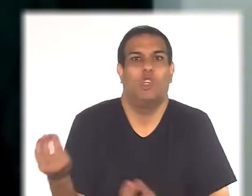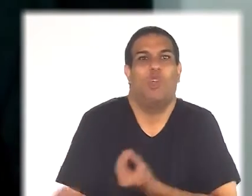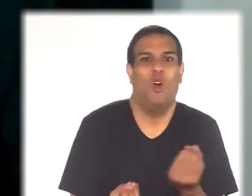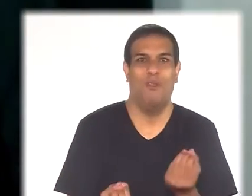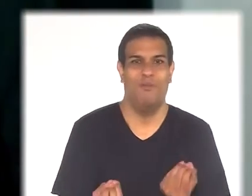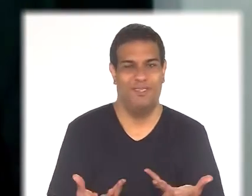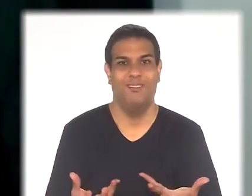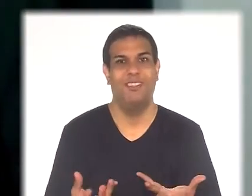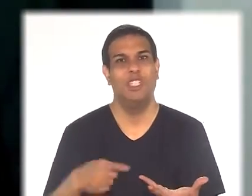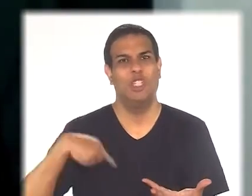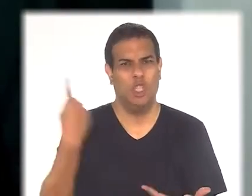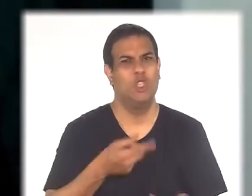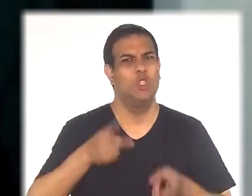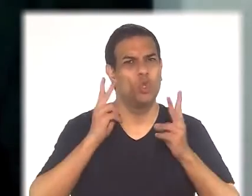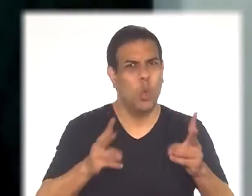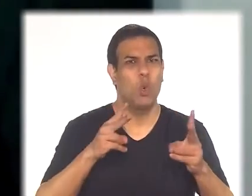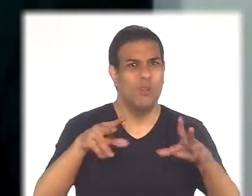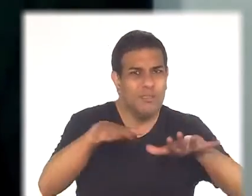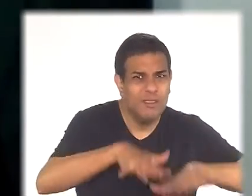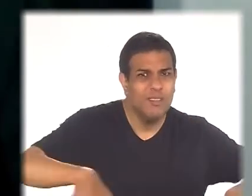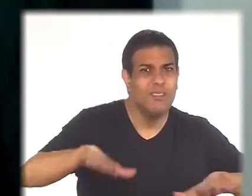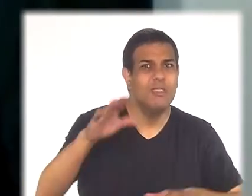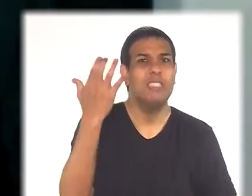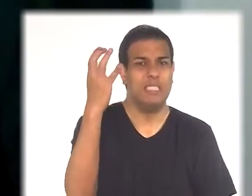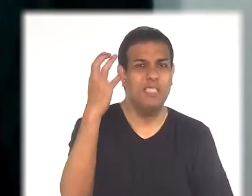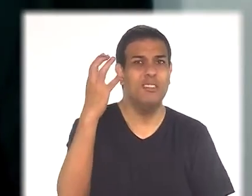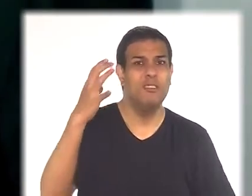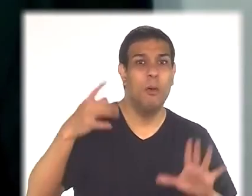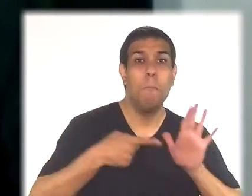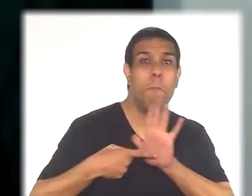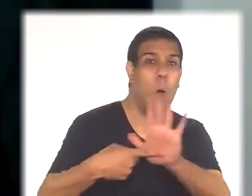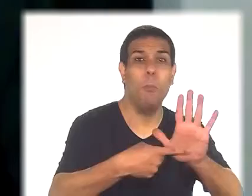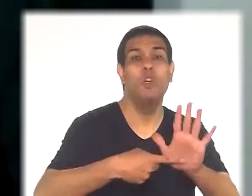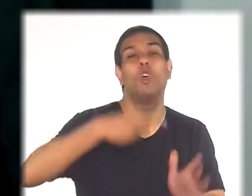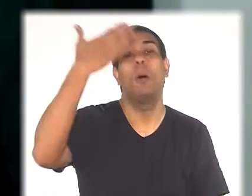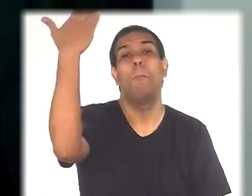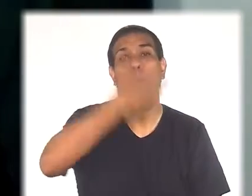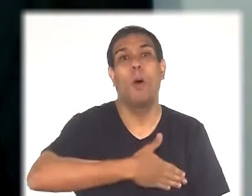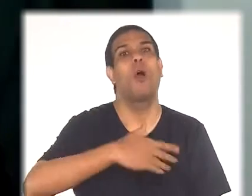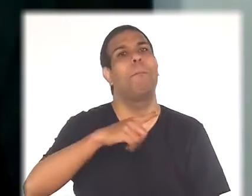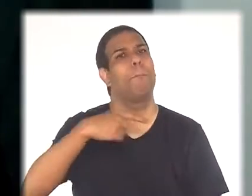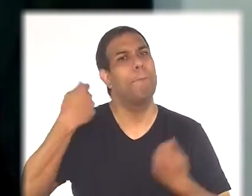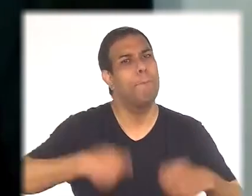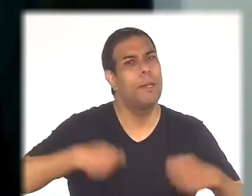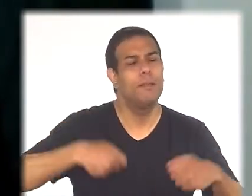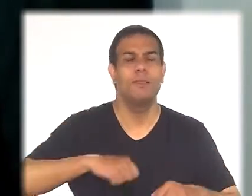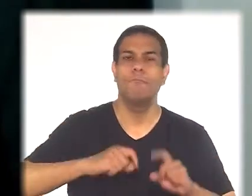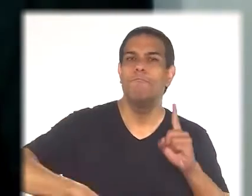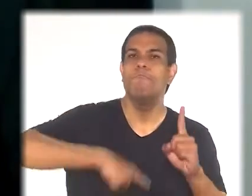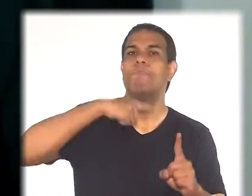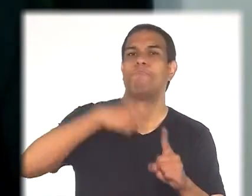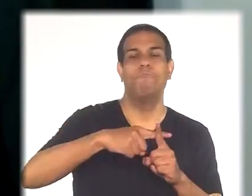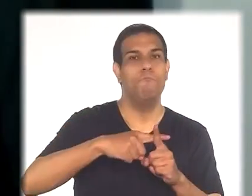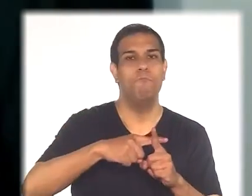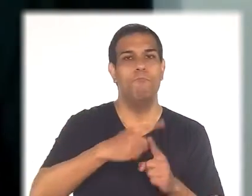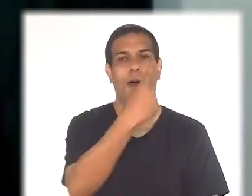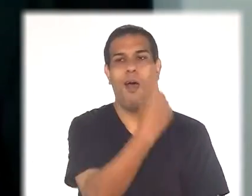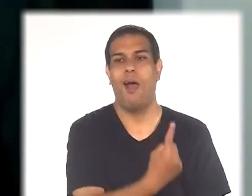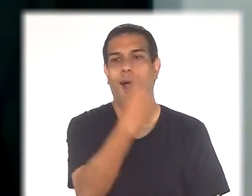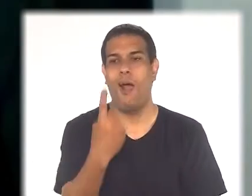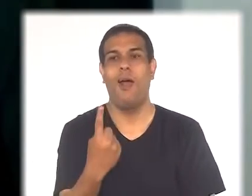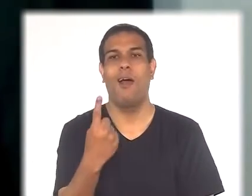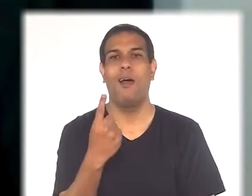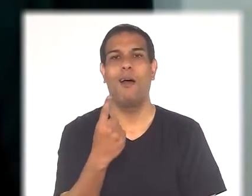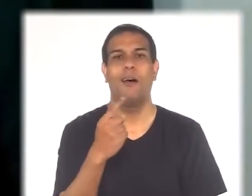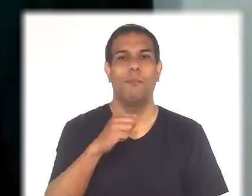disputa politizada dessa questão. Vamos nos manter no campo científico, mostrando um enorme benefício,